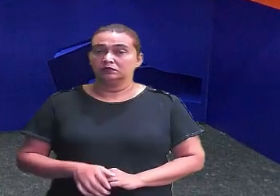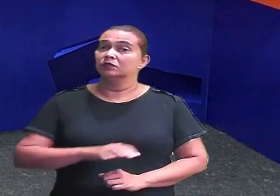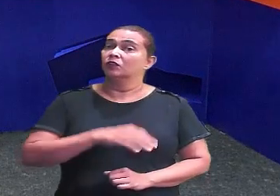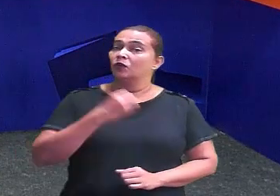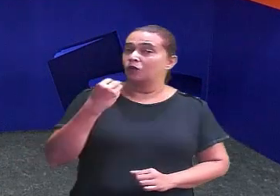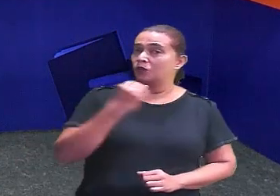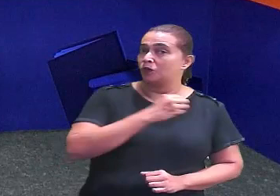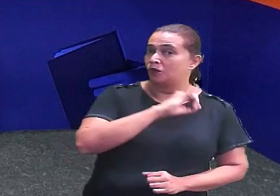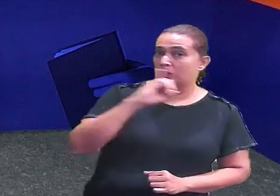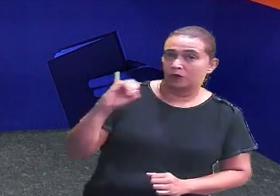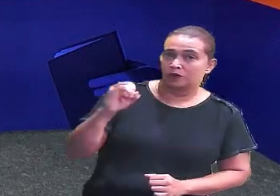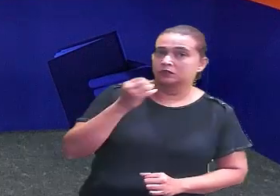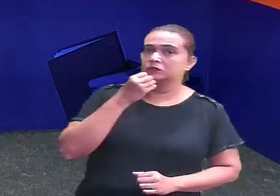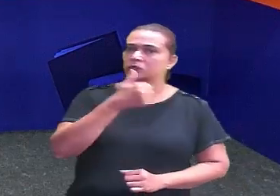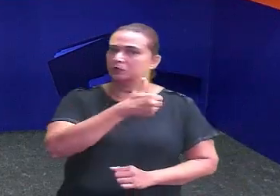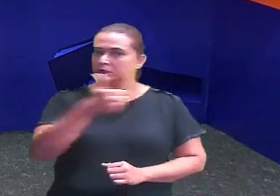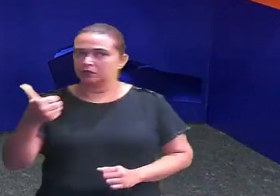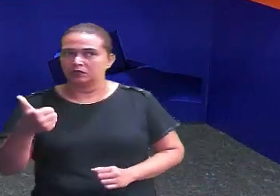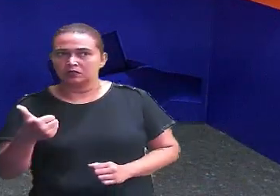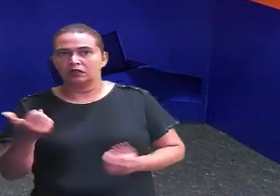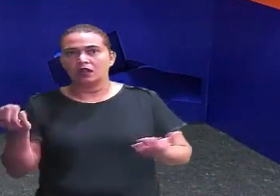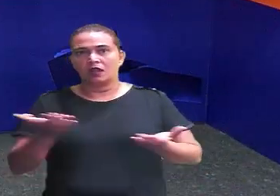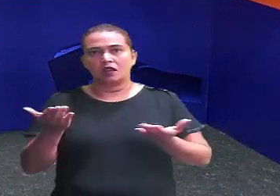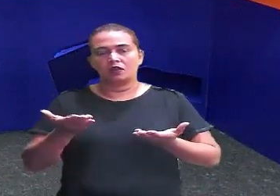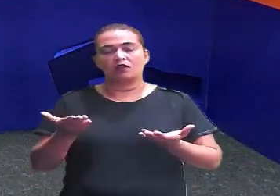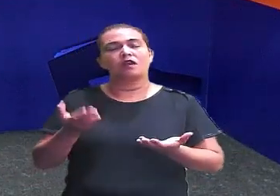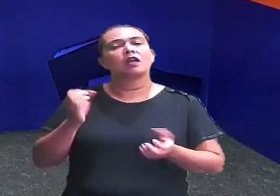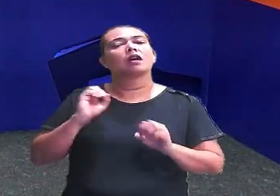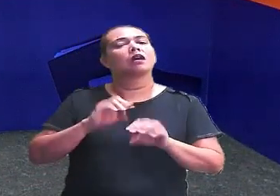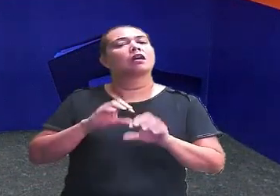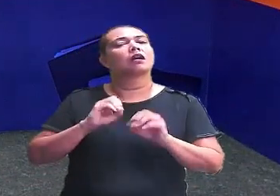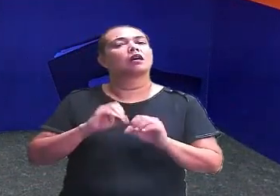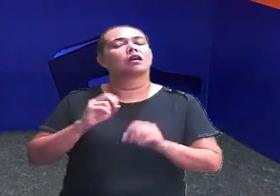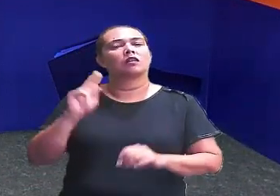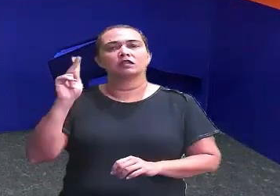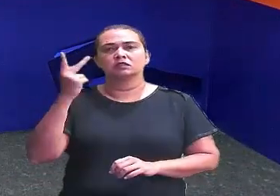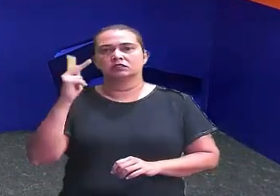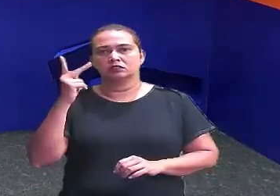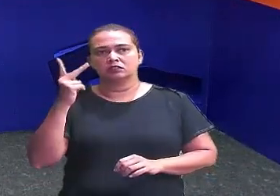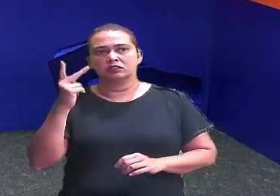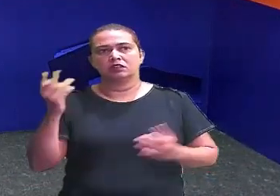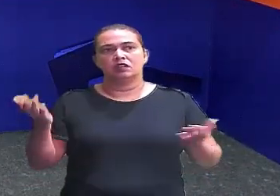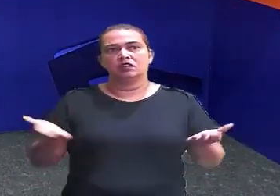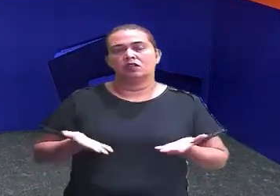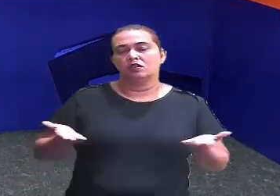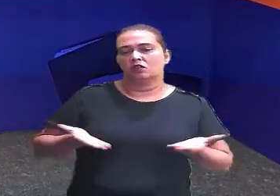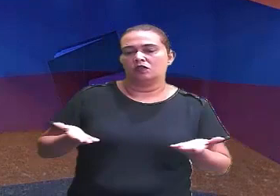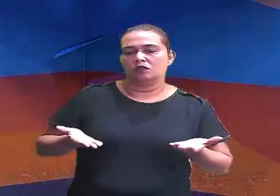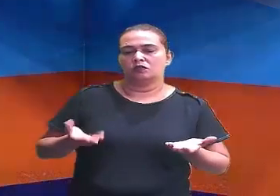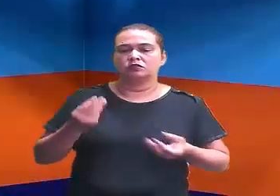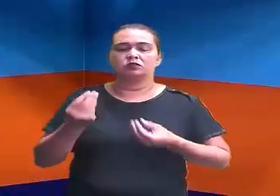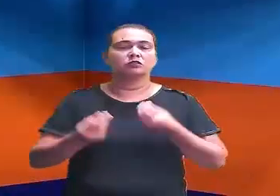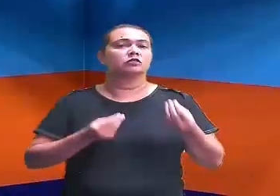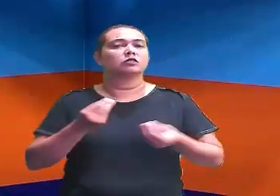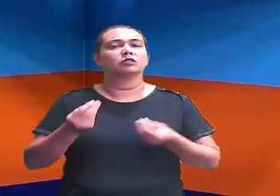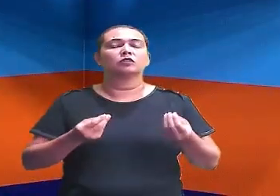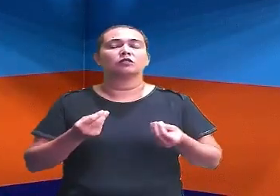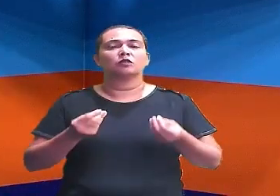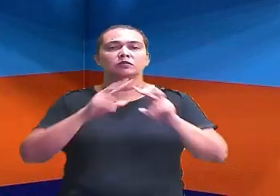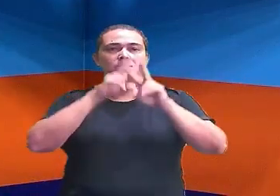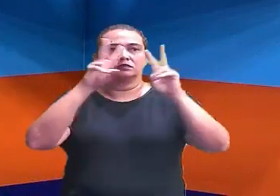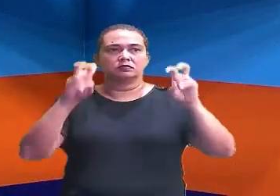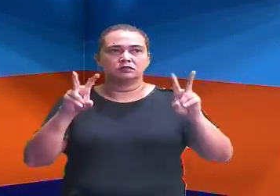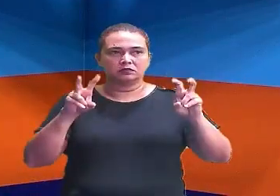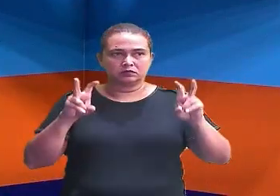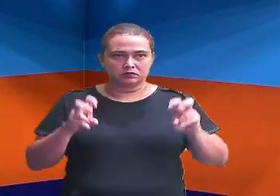E aí pessoal, tudo bom com vocês? Vamos começar mais uma aula de História. Na aula de hoje, a gente vai conversar um pouco sobre uma das